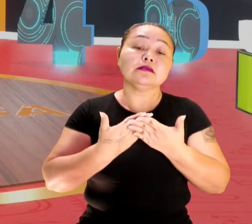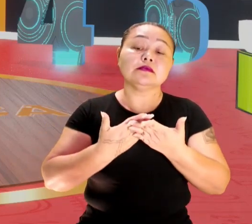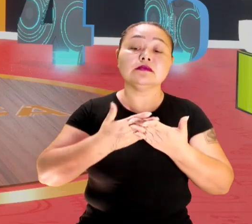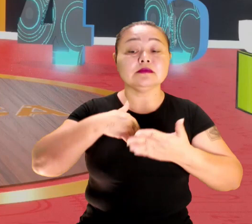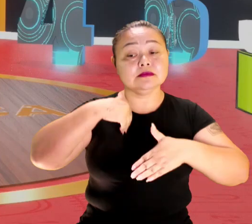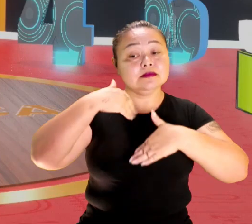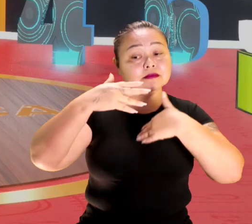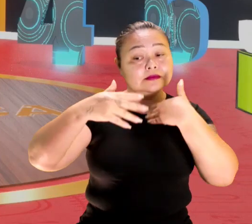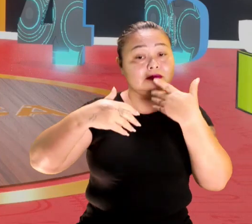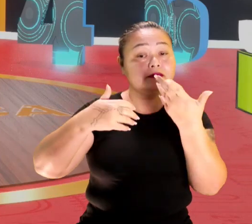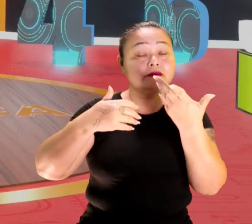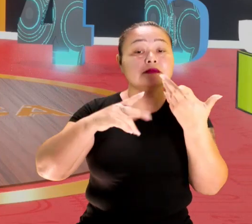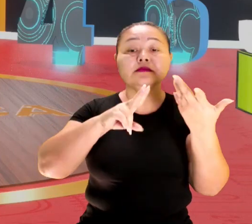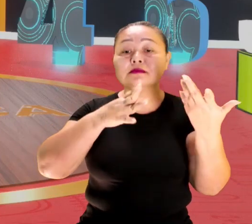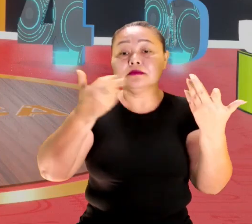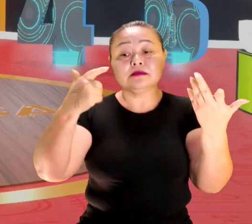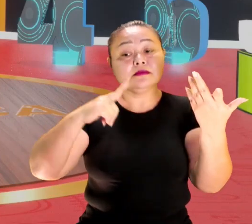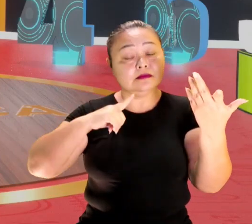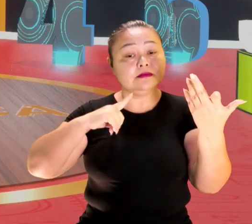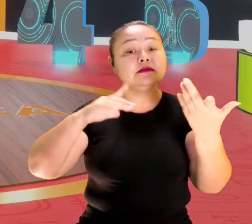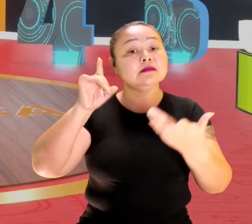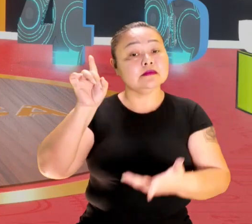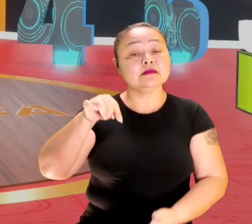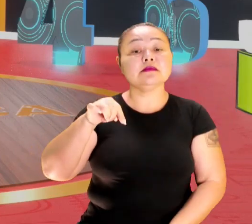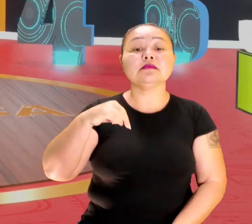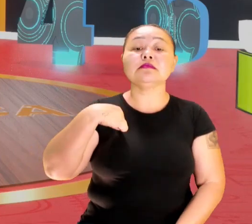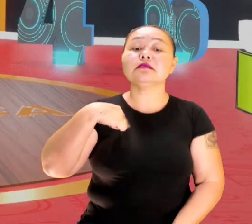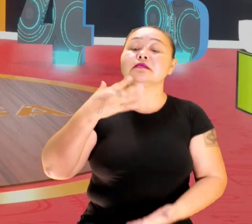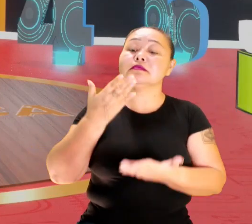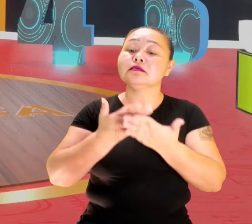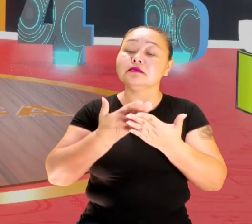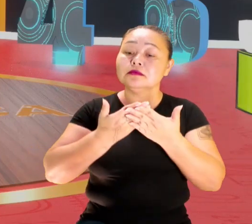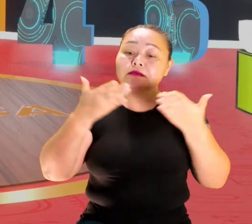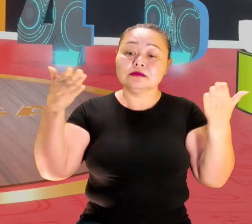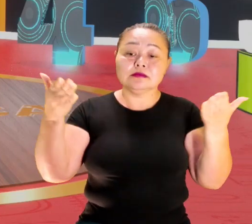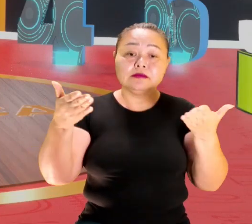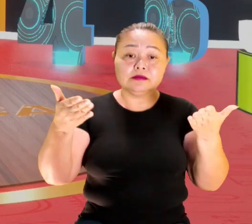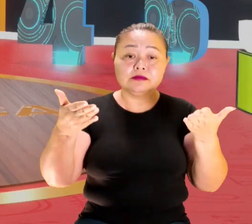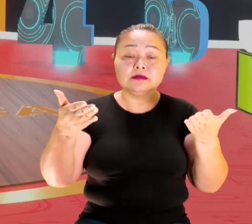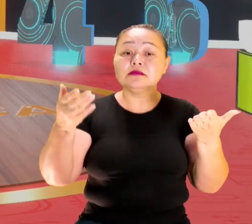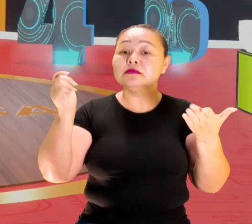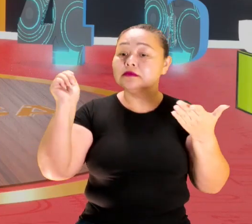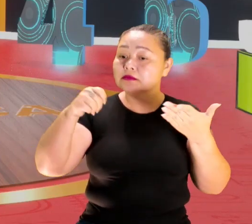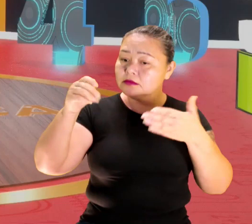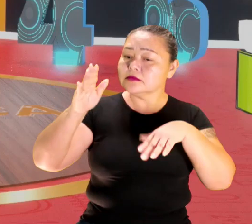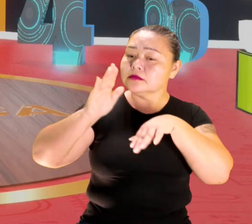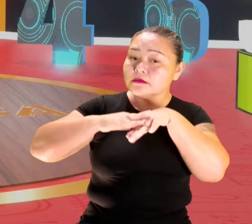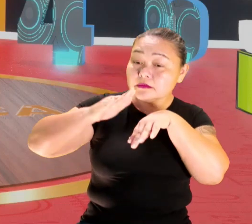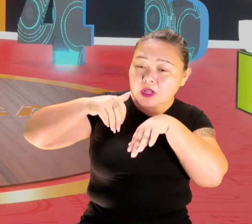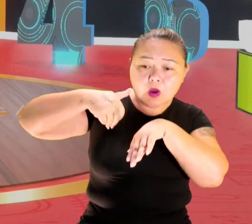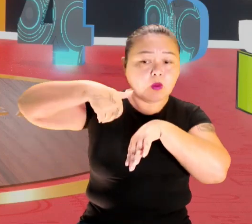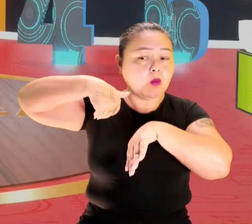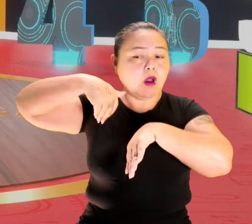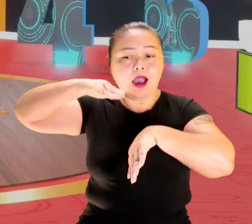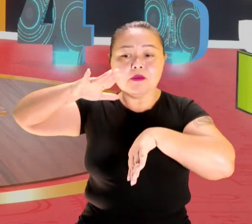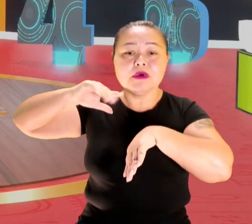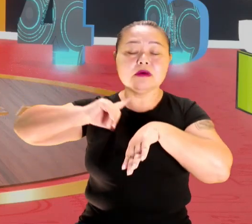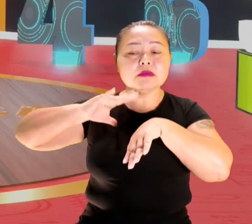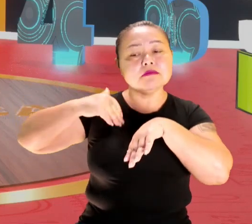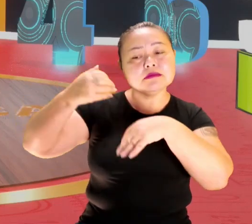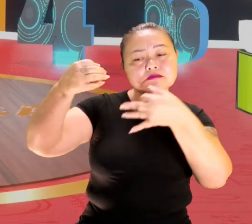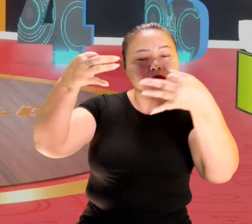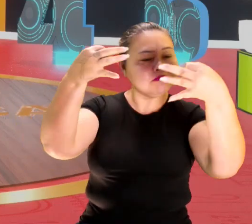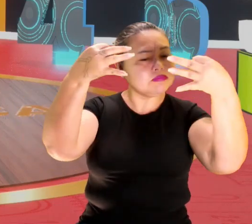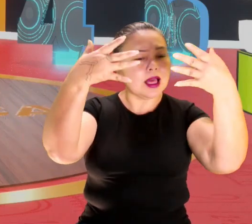isso aí e vamos soltar tudo. Isso mesmo. É na aula de hoje que a gente dá aquele up, assim, né, do passo a passo para